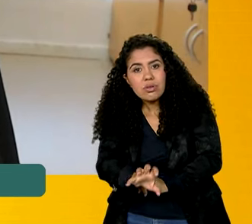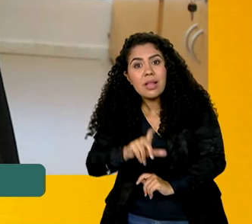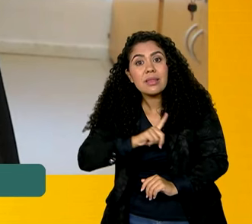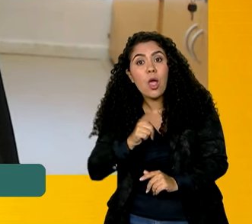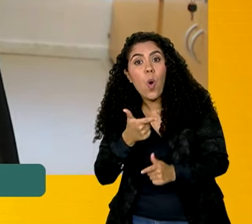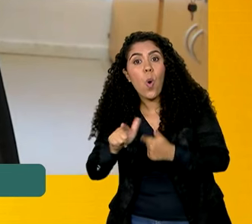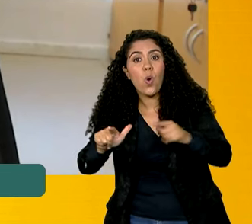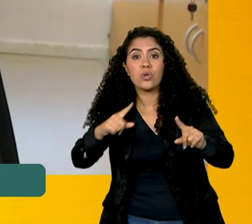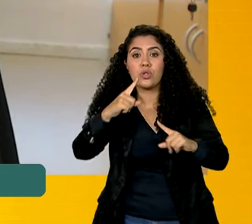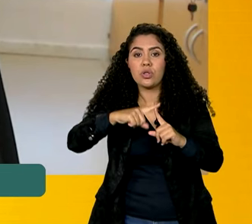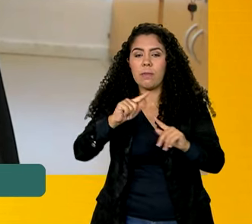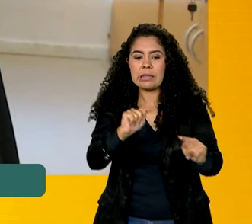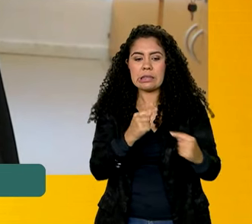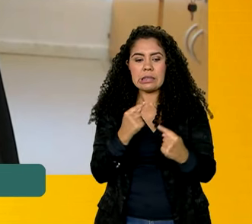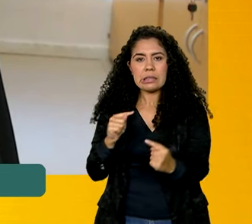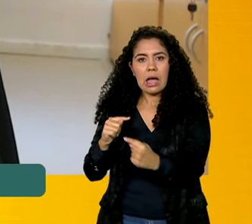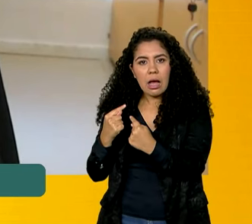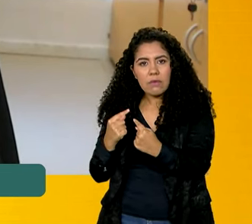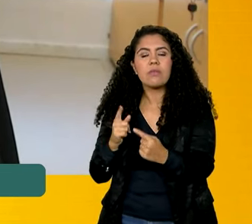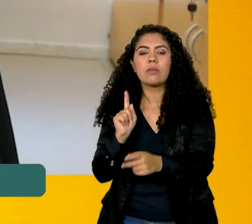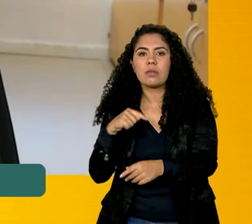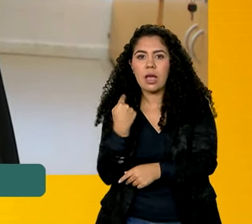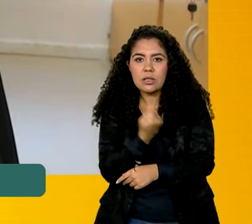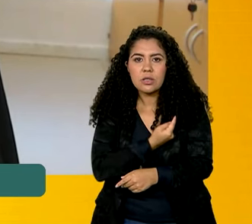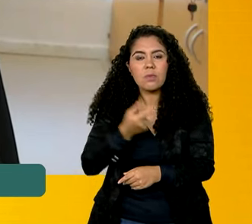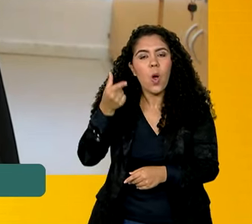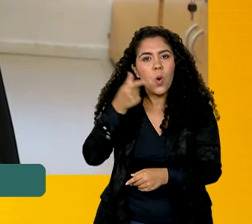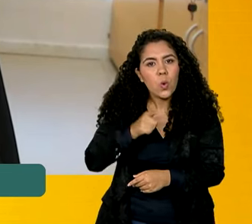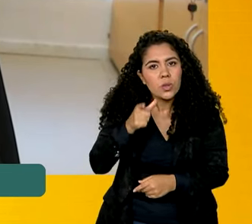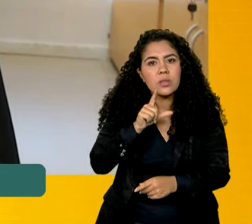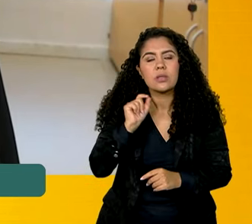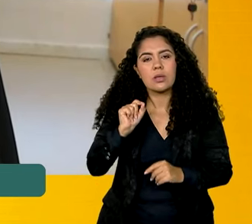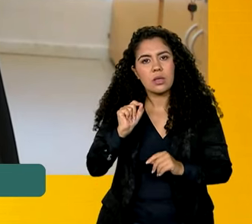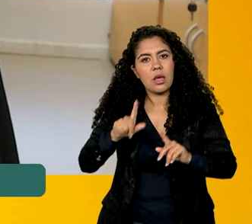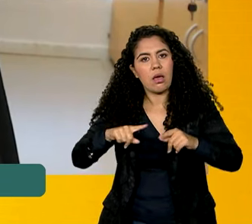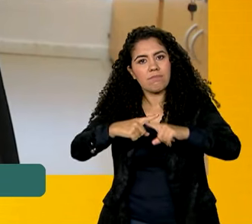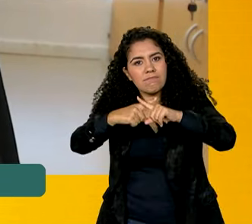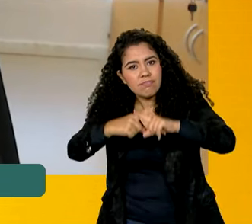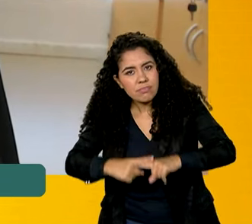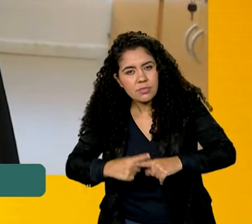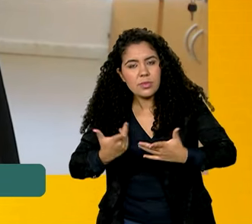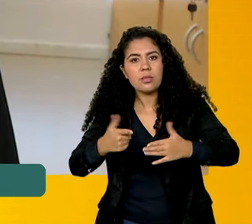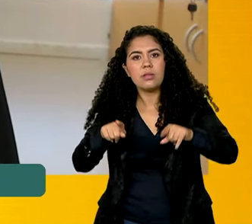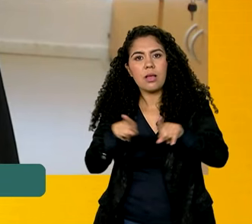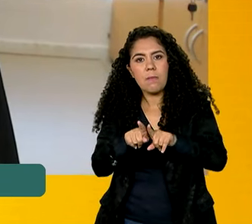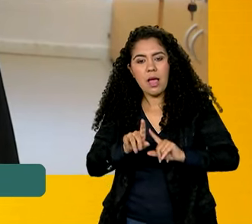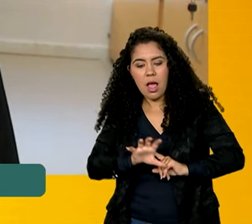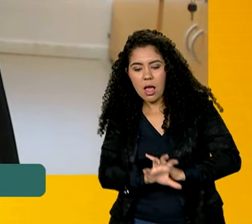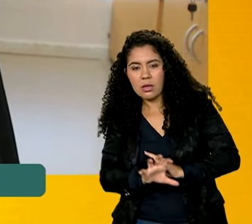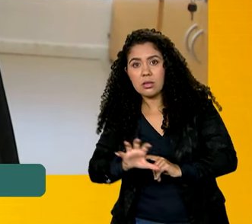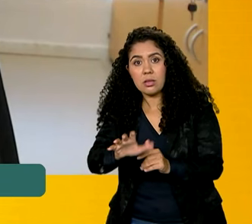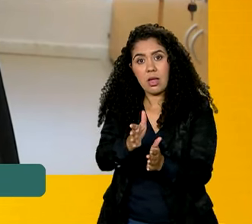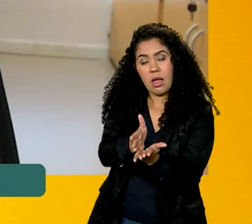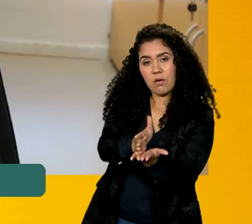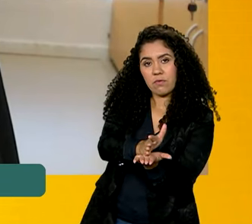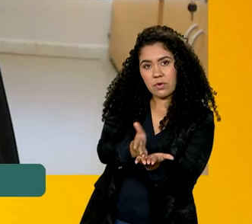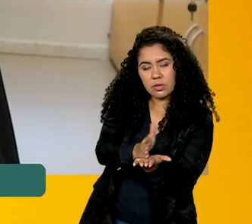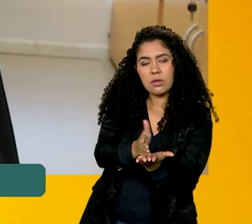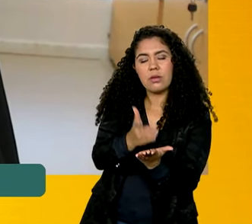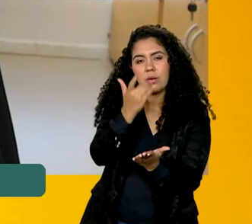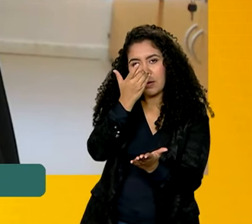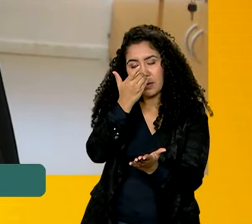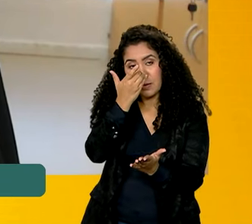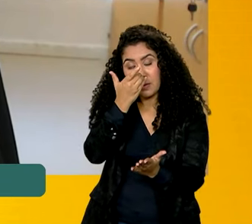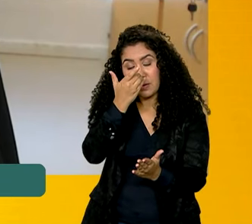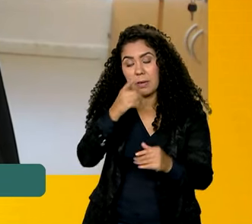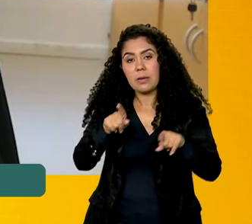de desafios, que é a gente conseguir gerar competitividade regional na fronteira, apesar de ter